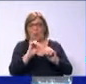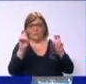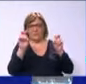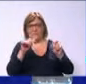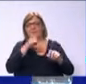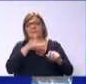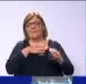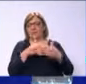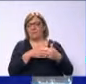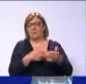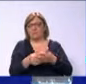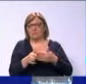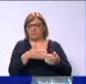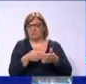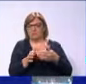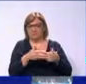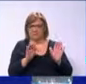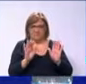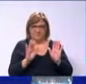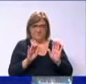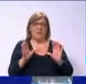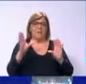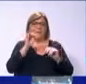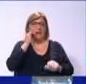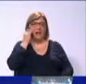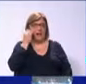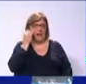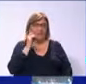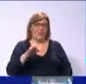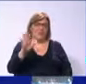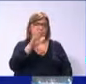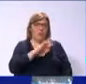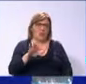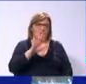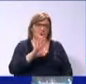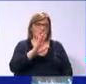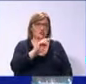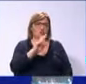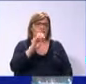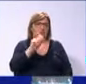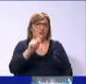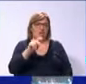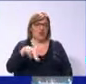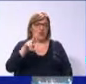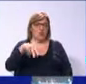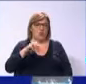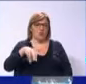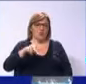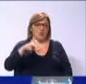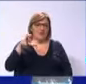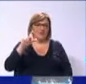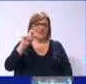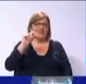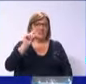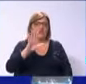benfica não há problema nenhum mais grave do que isso é sem dúvida nenhuma o caso entre josé nuno martins e é josé